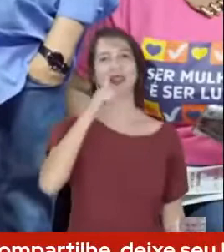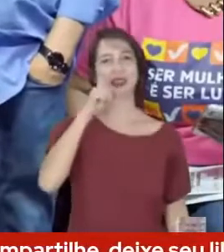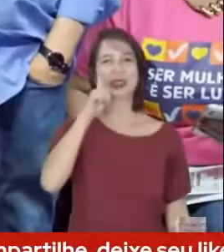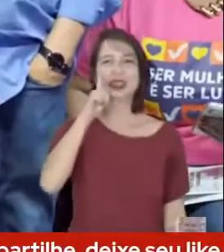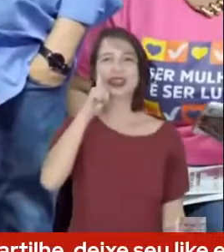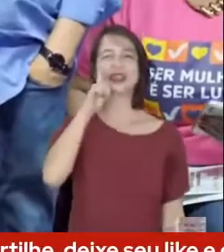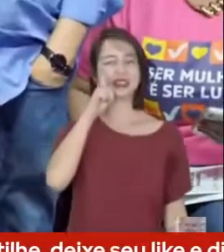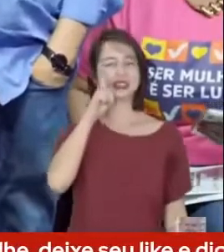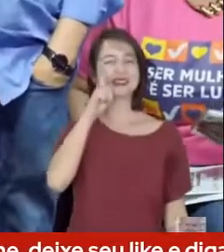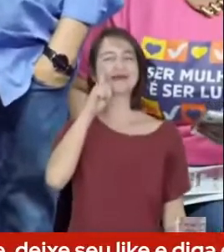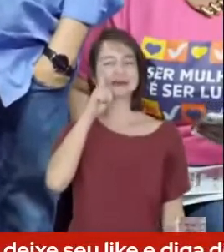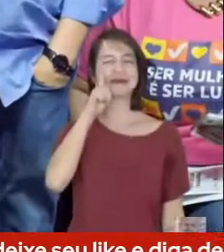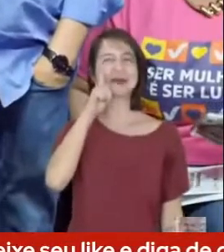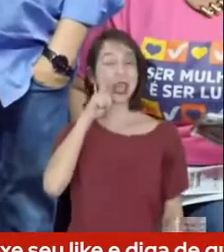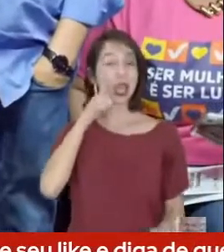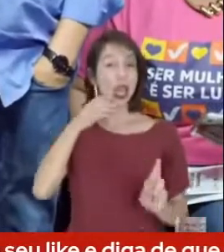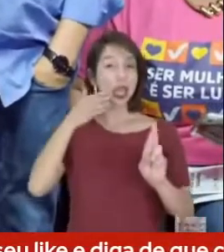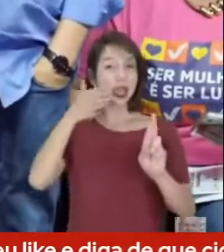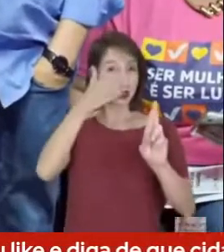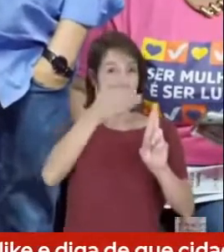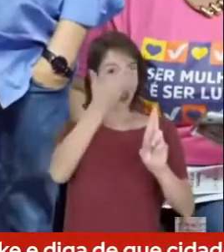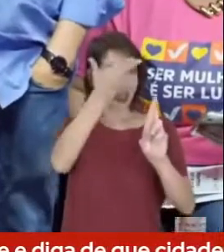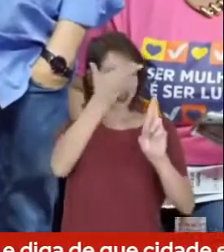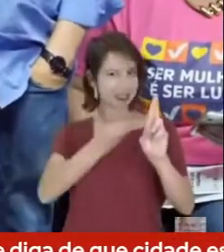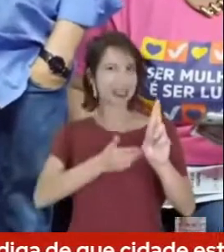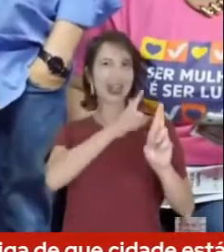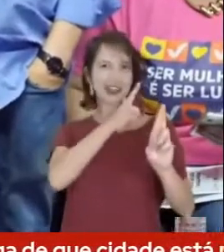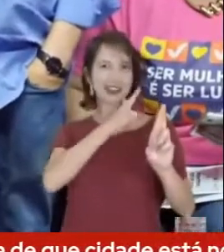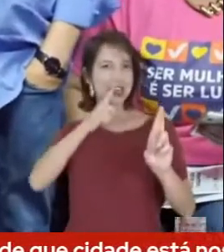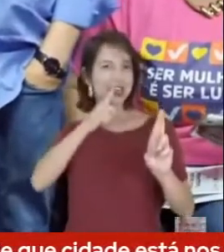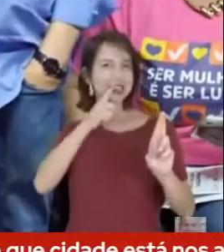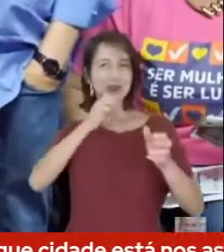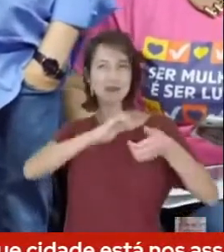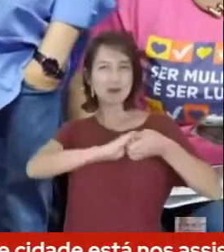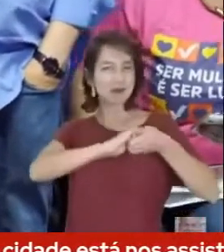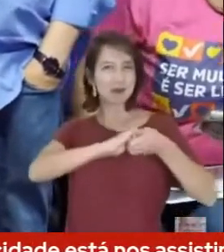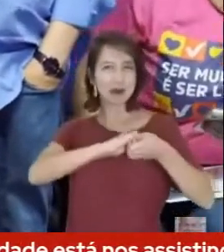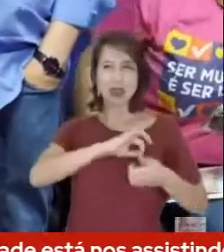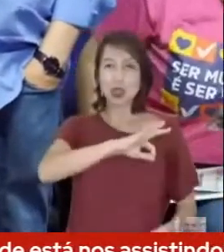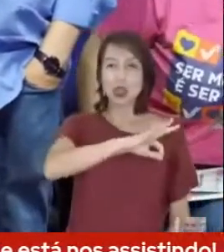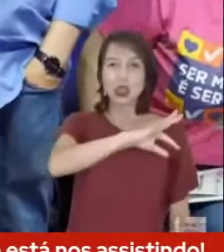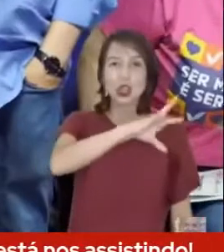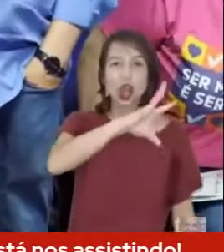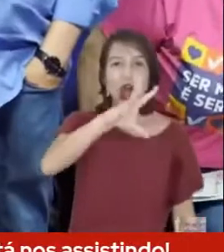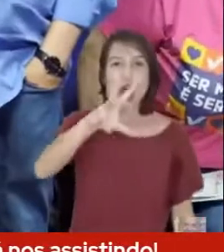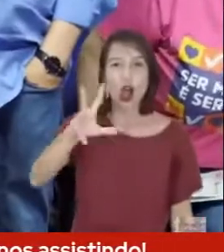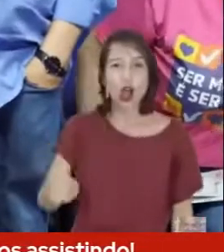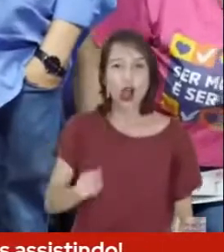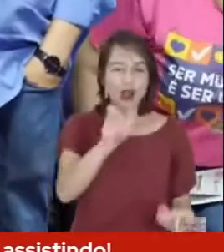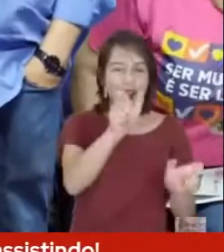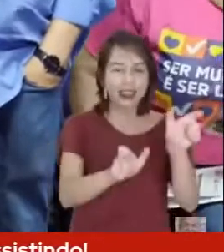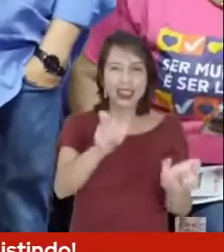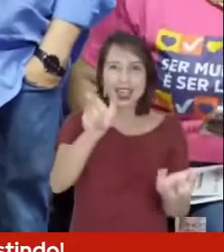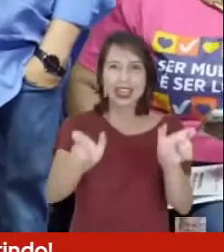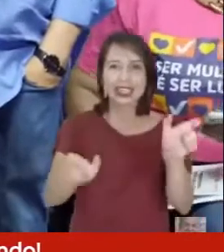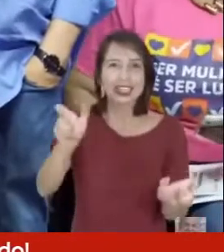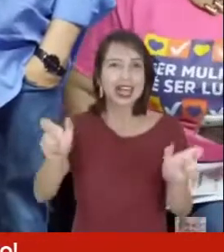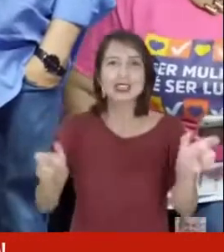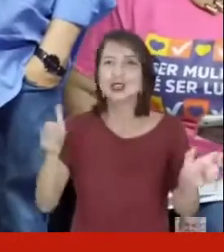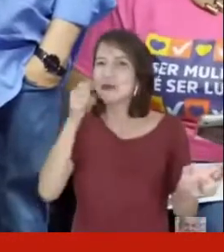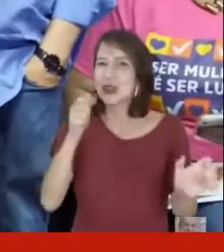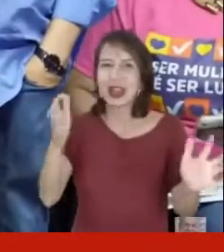cumprimento todas as mulheres maravilhosas que estão nessa plenária.